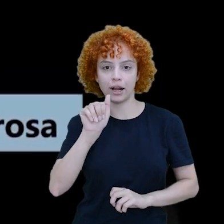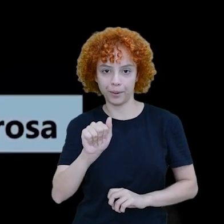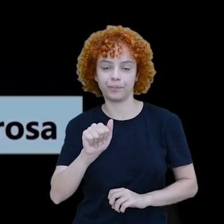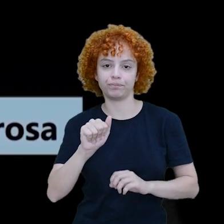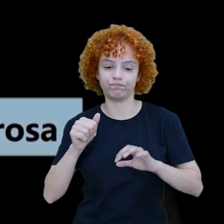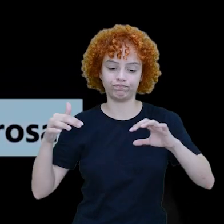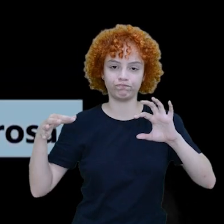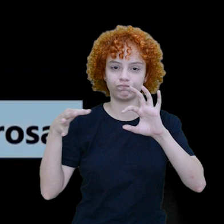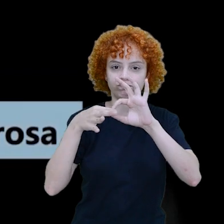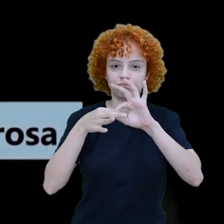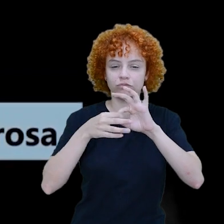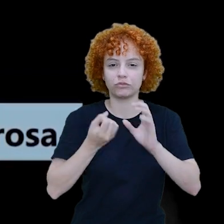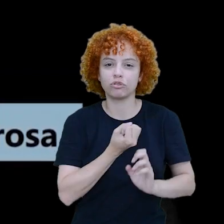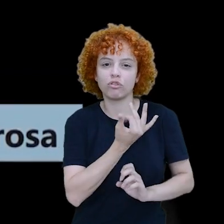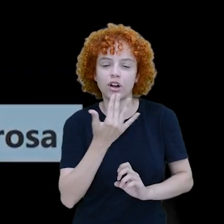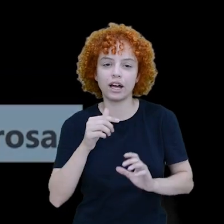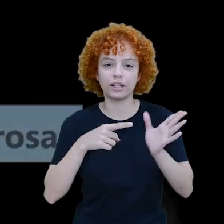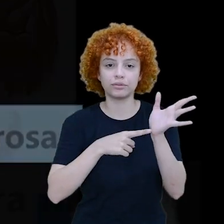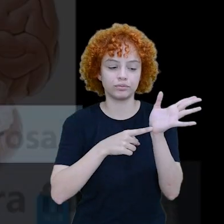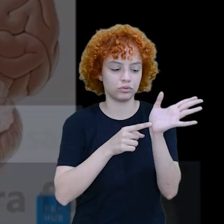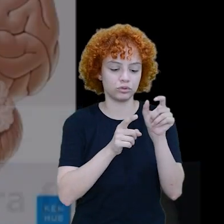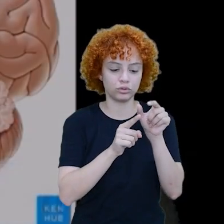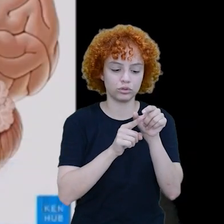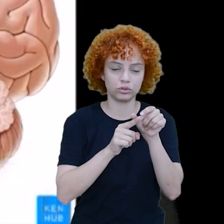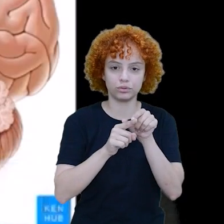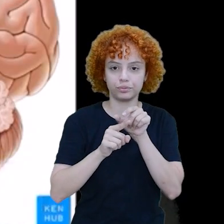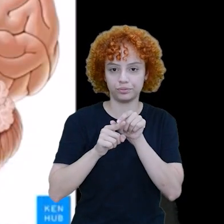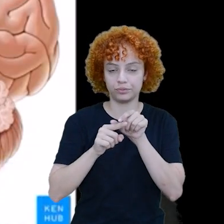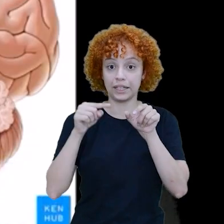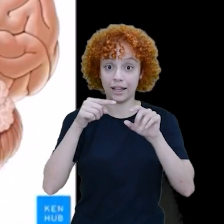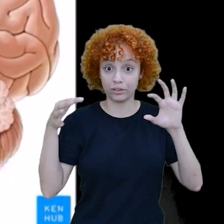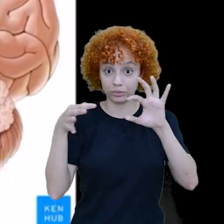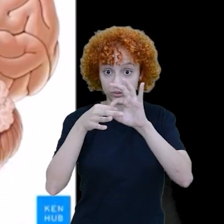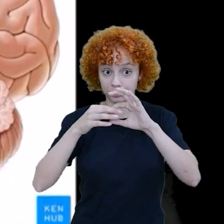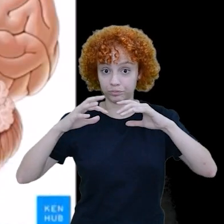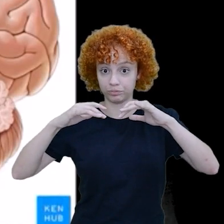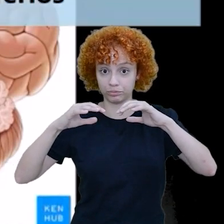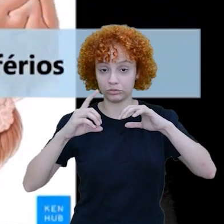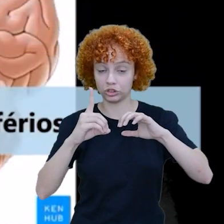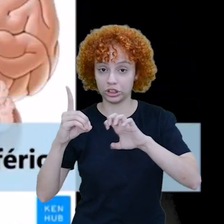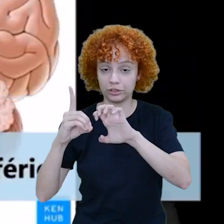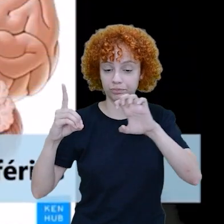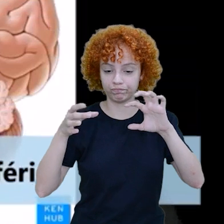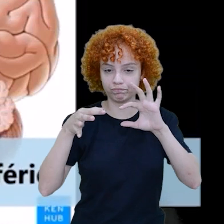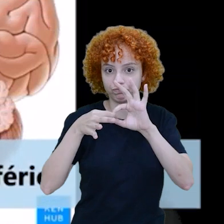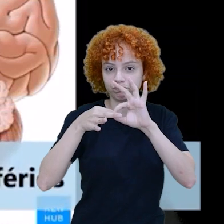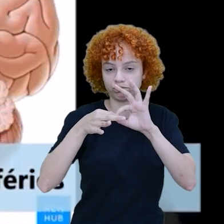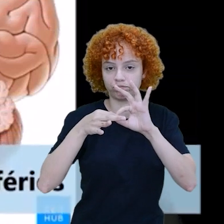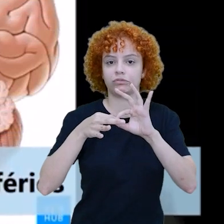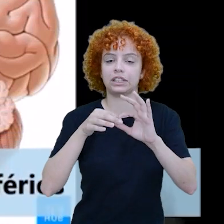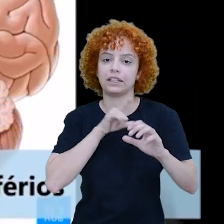estrutura bem compacta, fibrosa, com milhões de axônios. O corpo caloso faz a conexão dos